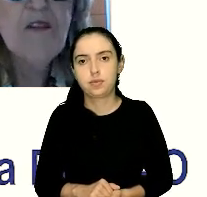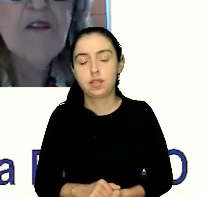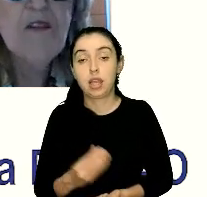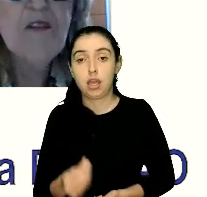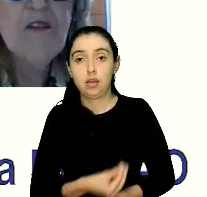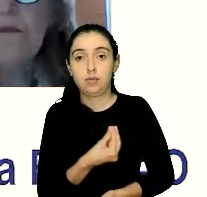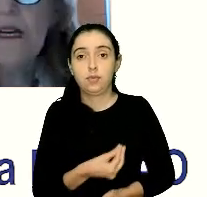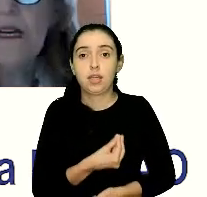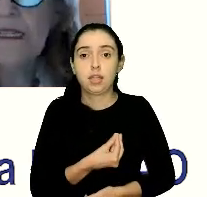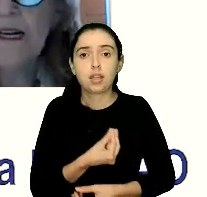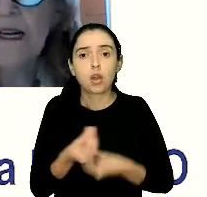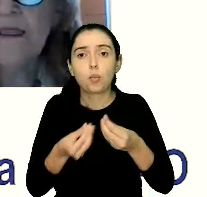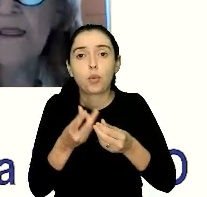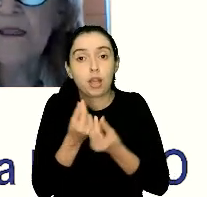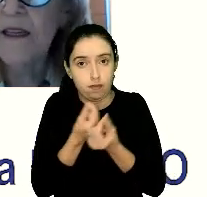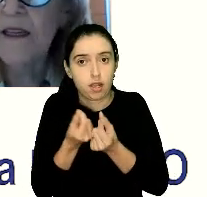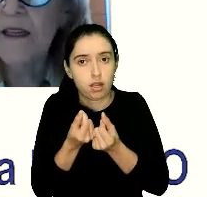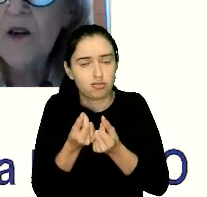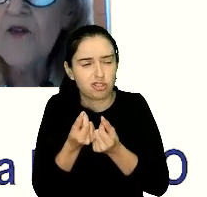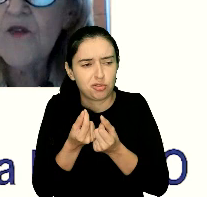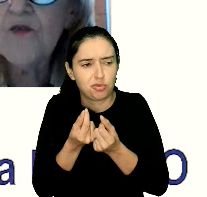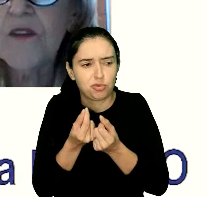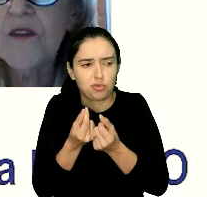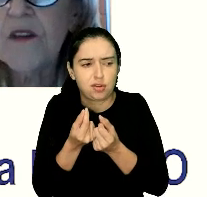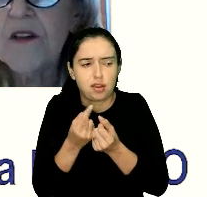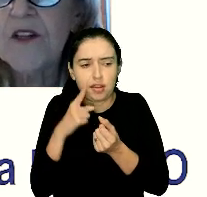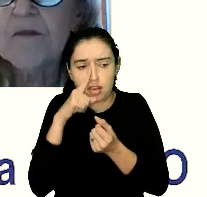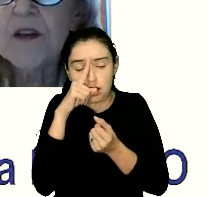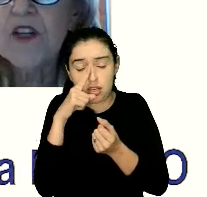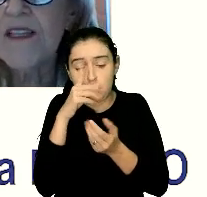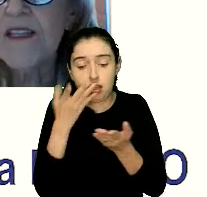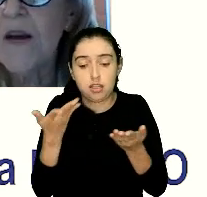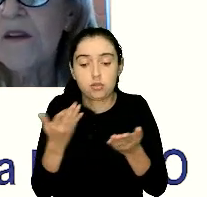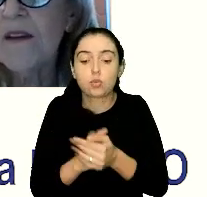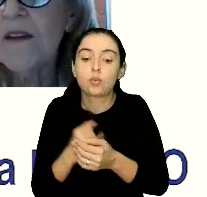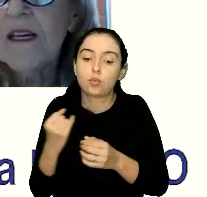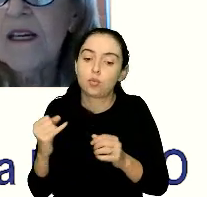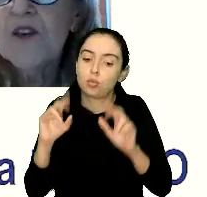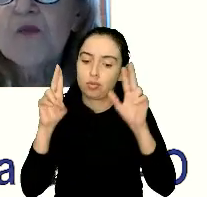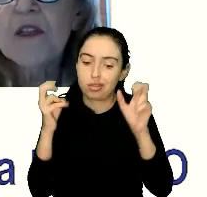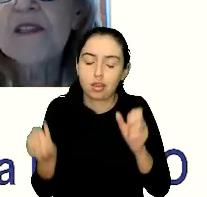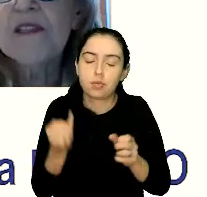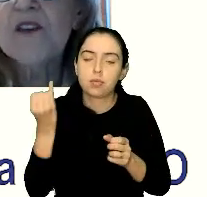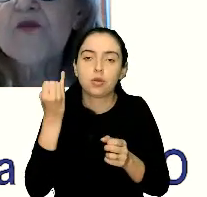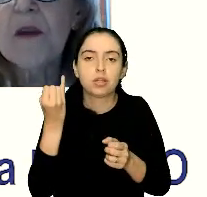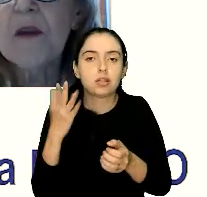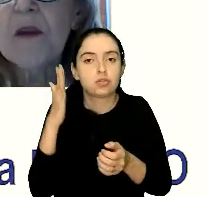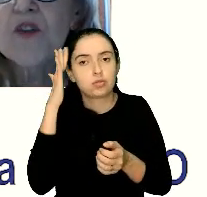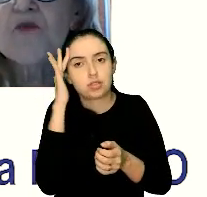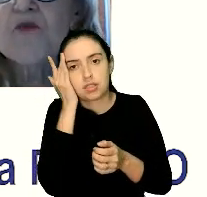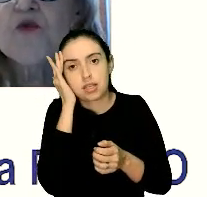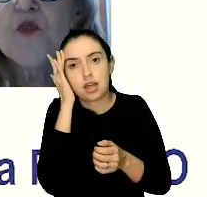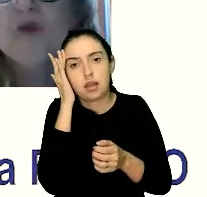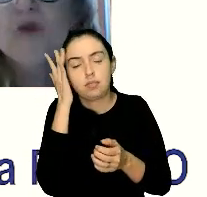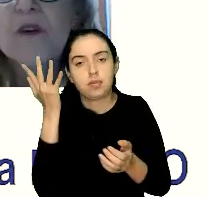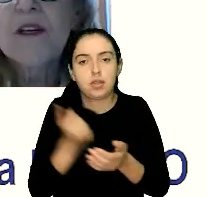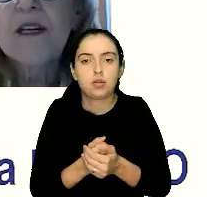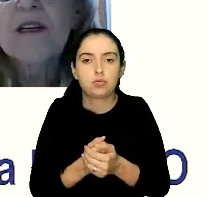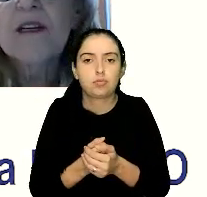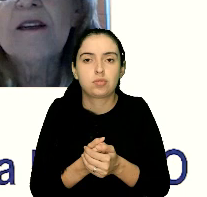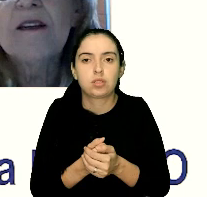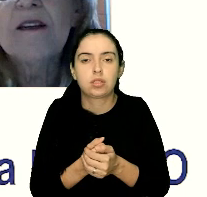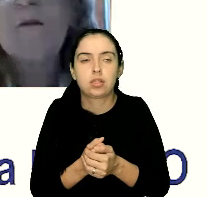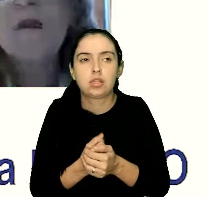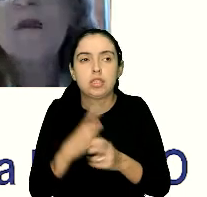Minha vida econômica está ameaçada. Esse é um assunto importante, porque a gente sabe, né, que uma das questões que mais tiram o